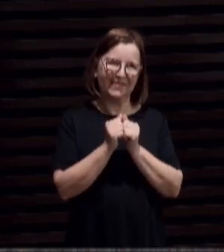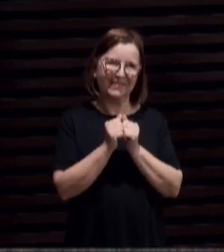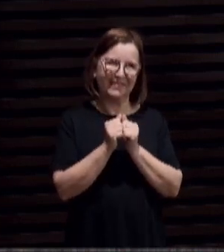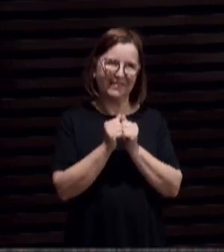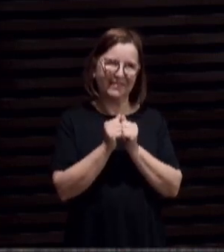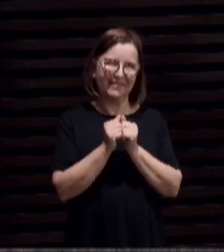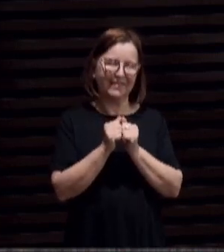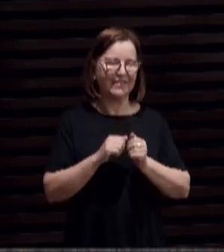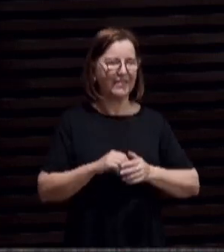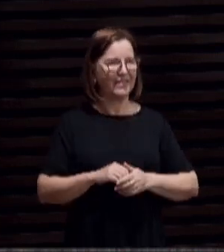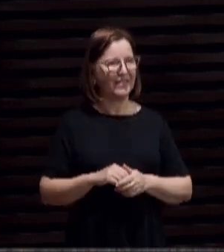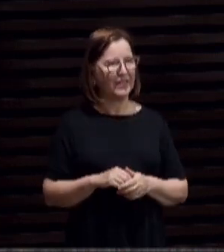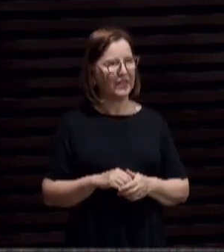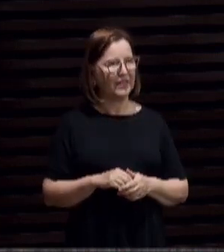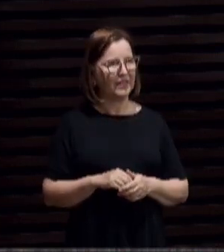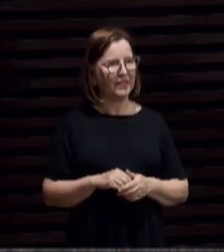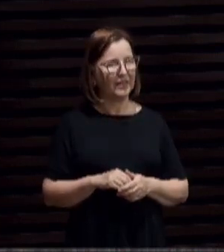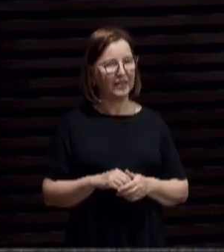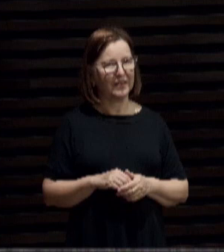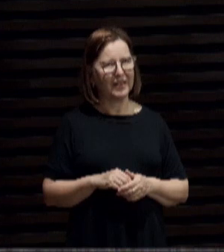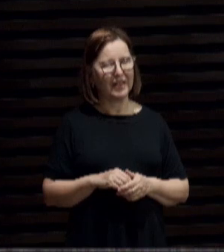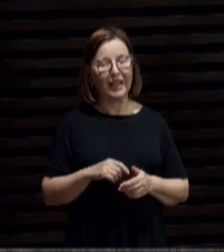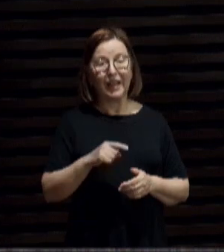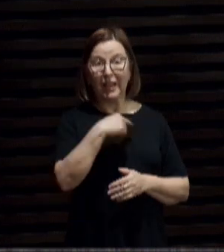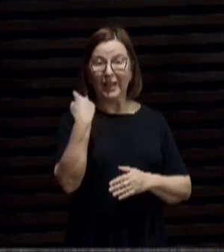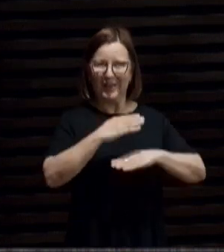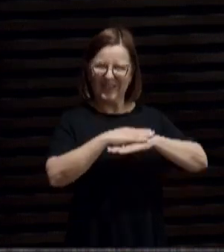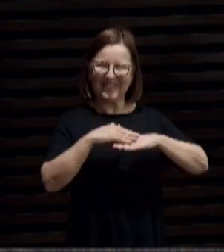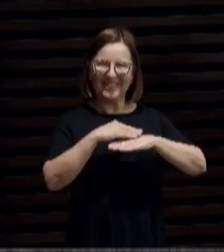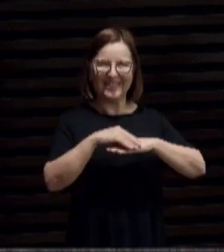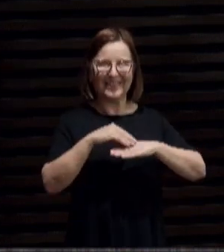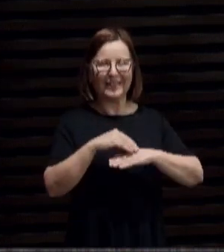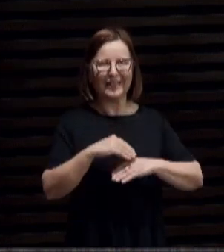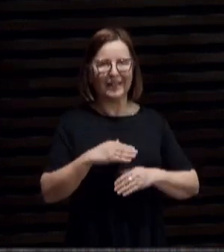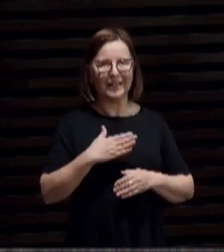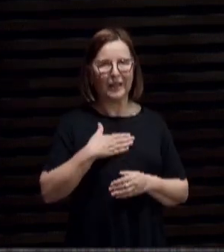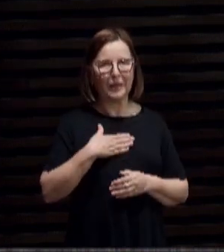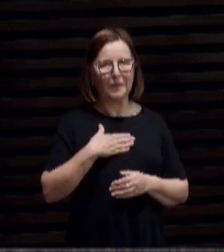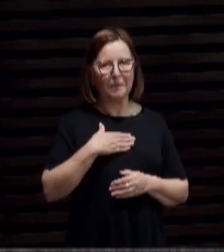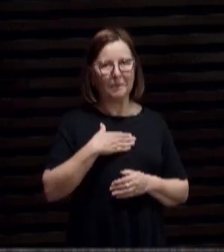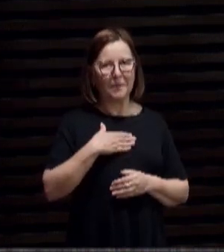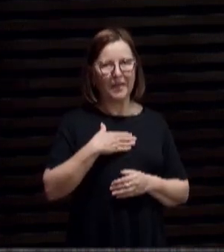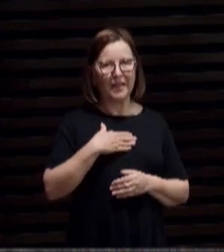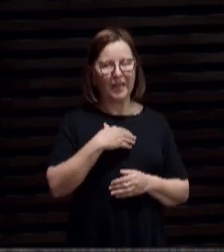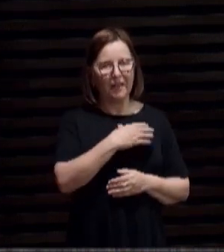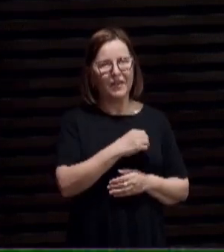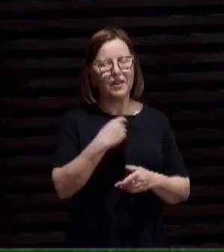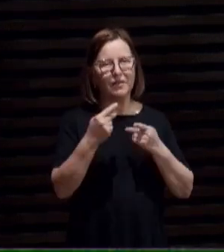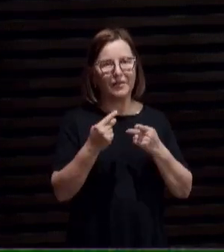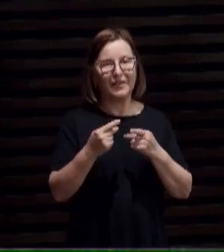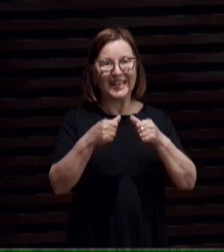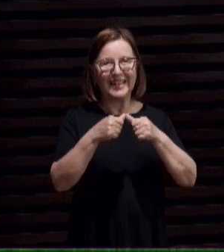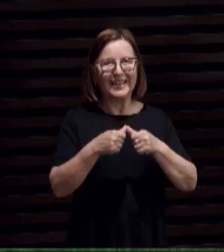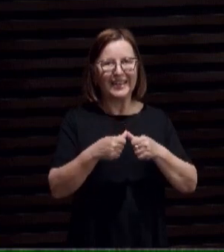de ouvir. Aí no meio da conversa, nós estávamos vendo lá, a minha filha disse assim: isso aqui